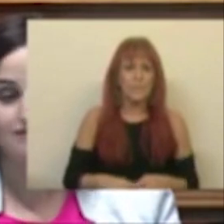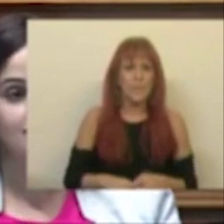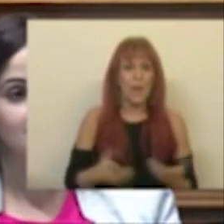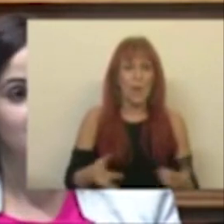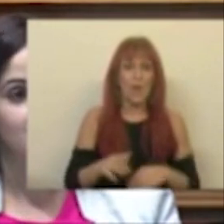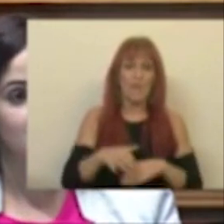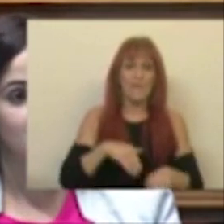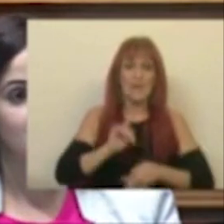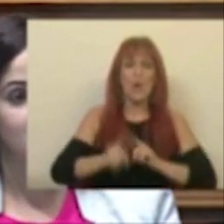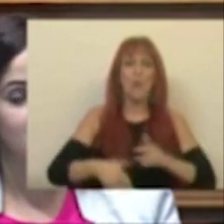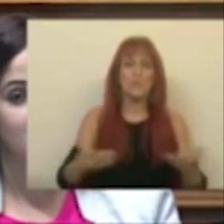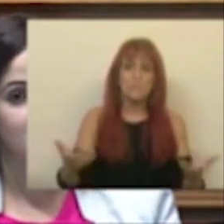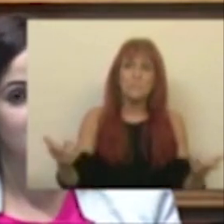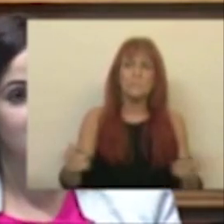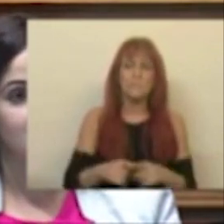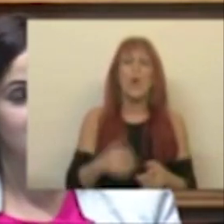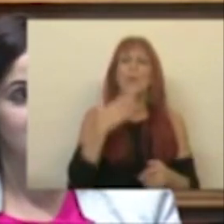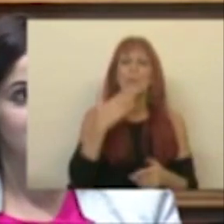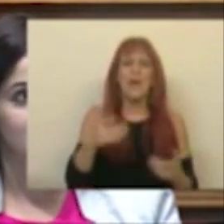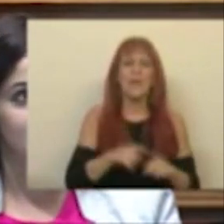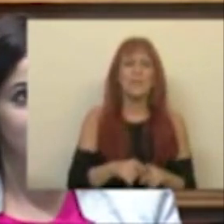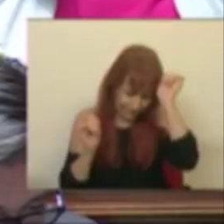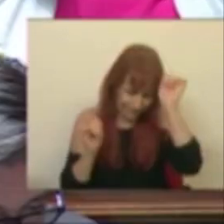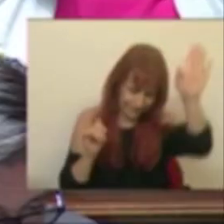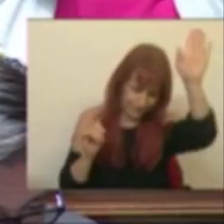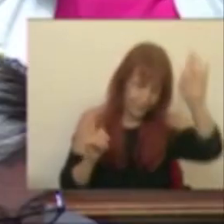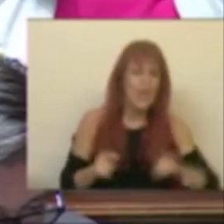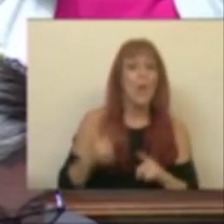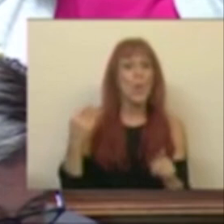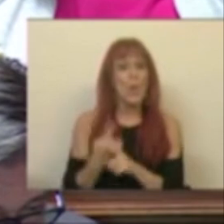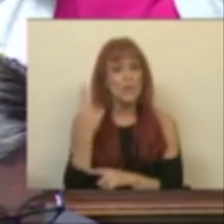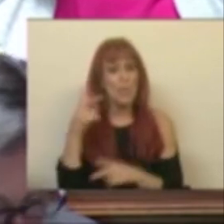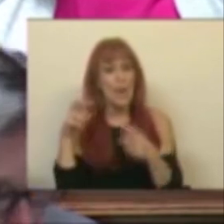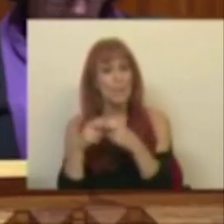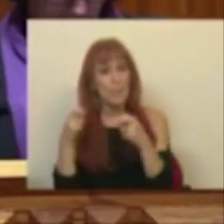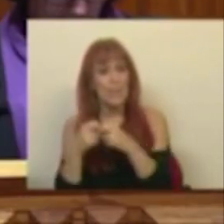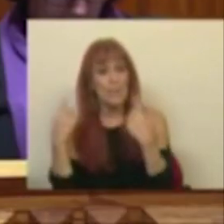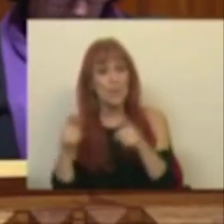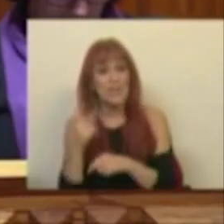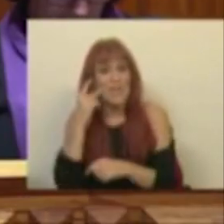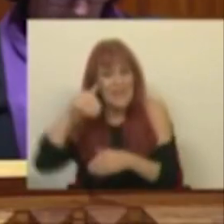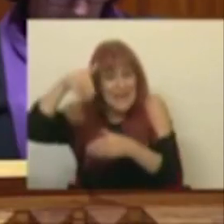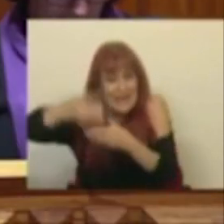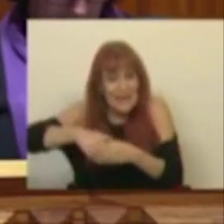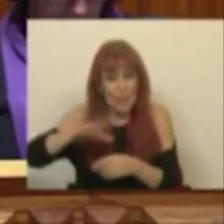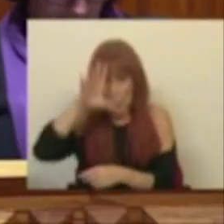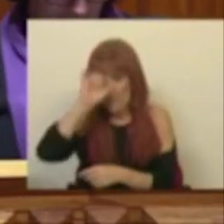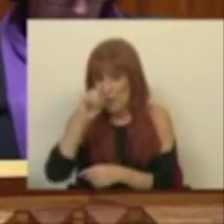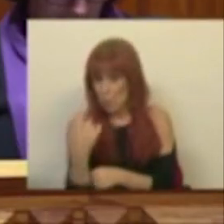para fazer aquilo que necessita para os evitar no futuro? Uma coisa é haver problemas na vida interna de um